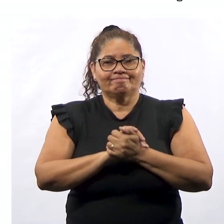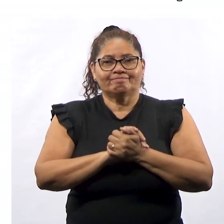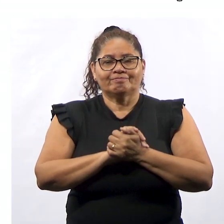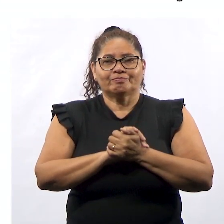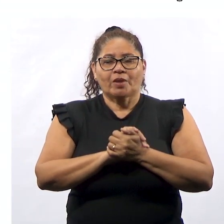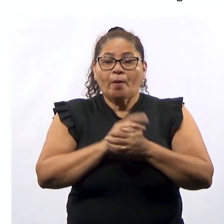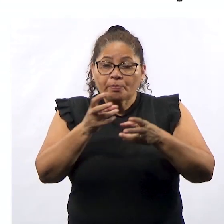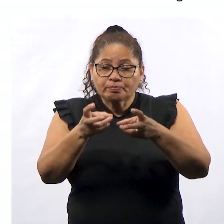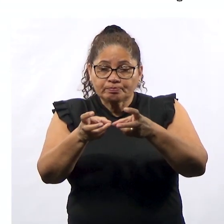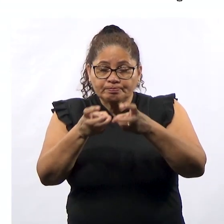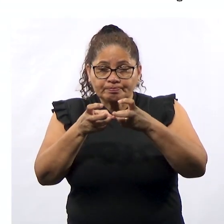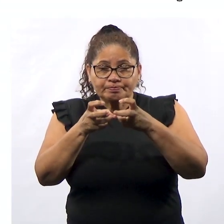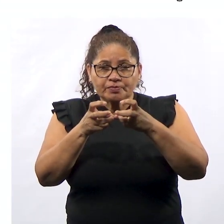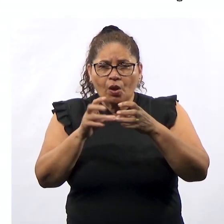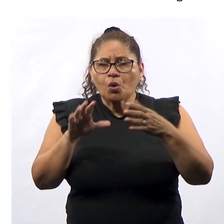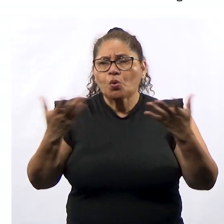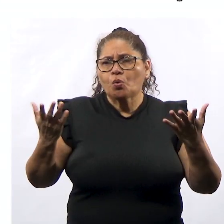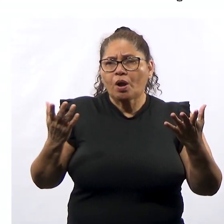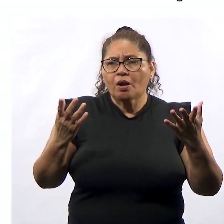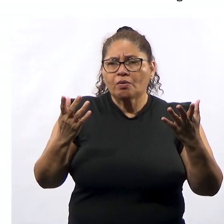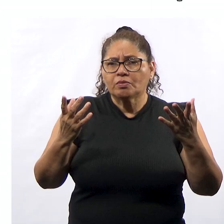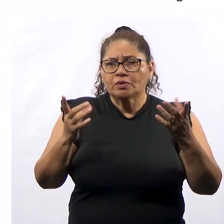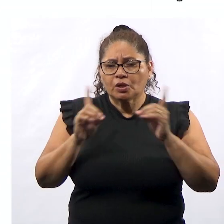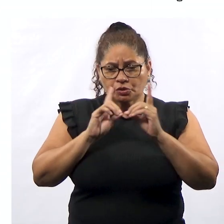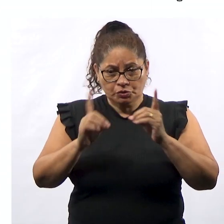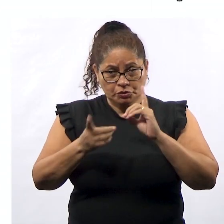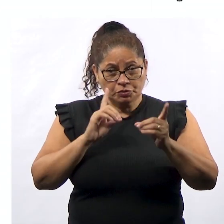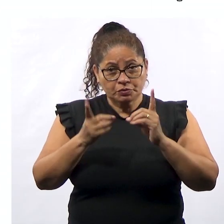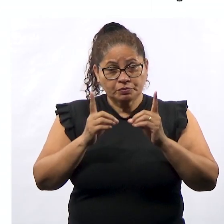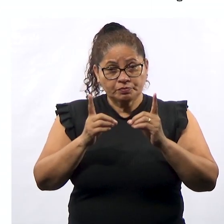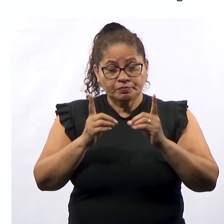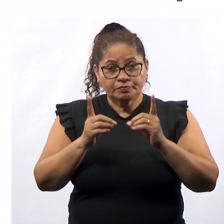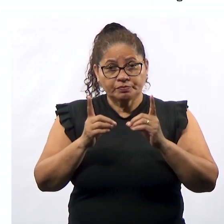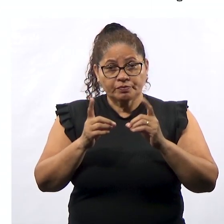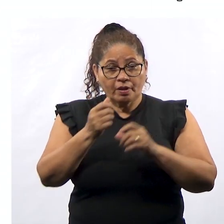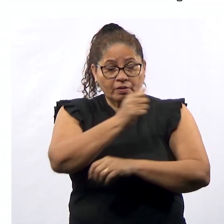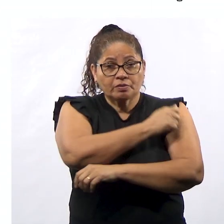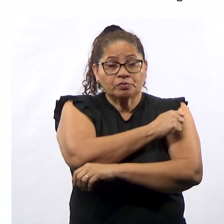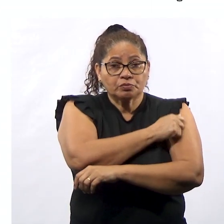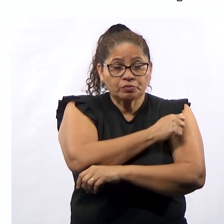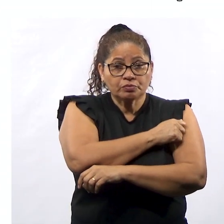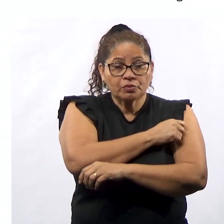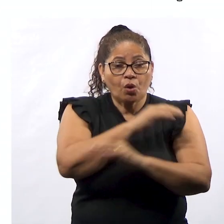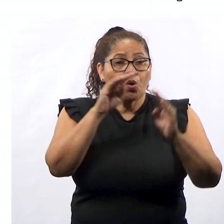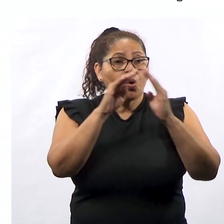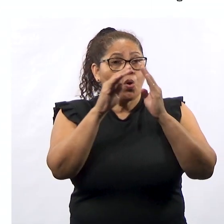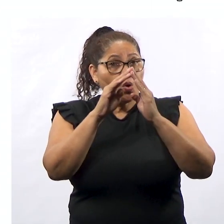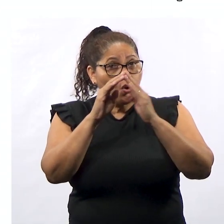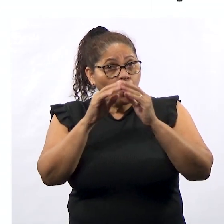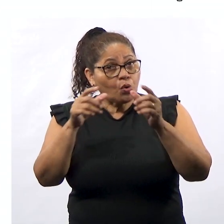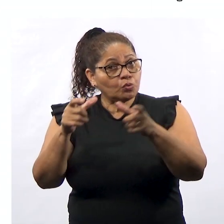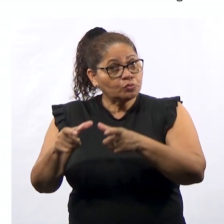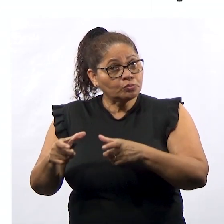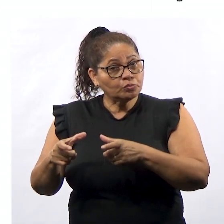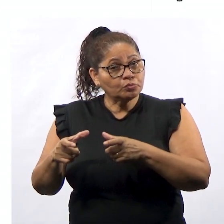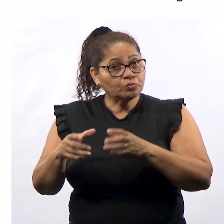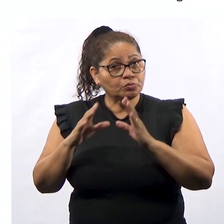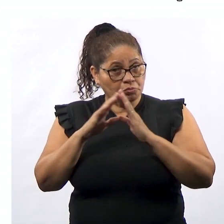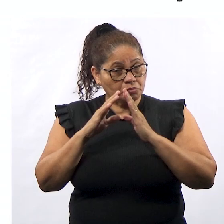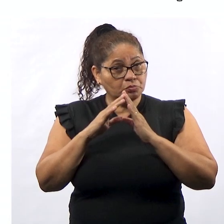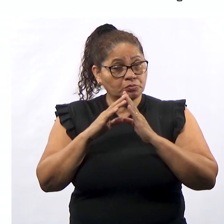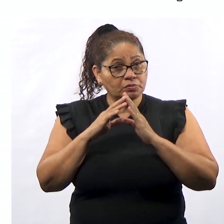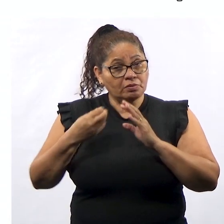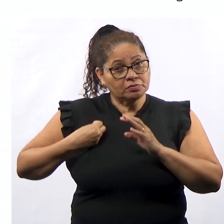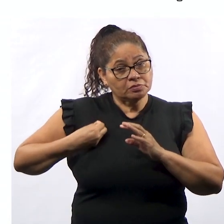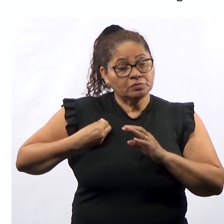nós percebemos qual é a dinâmica da vida destes alunos, qual é o lugar que eles moram, qual é a vida deles.